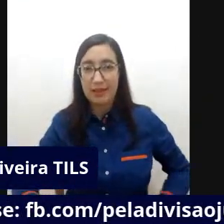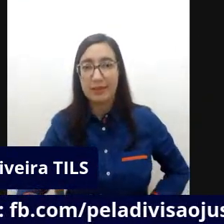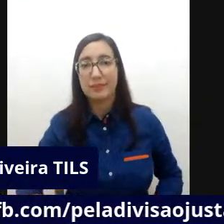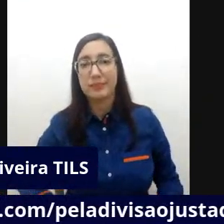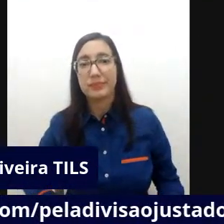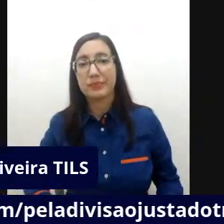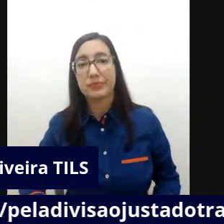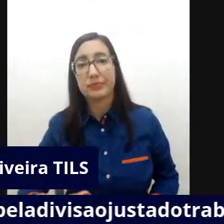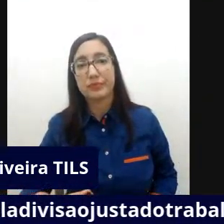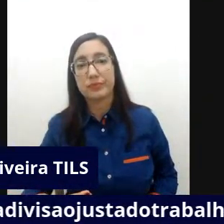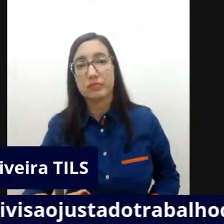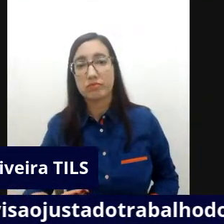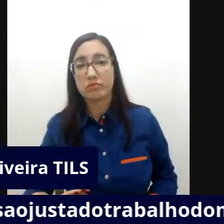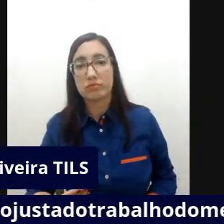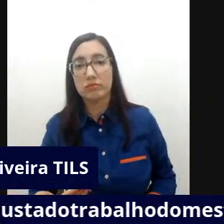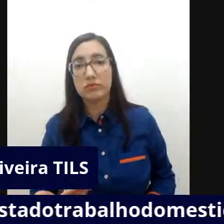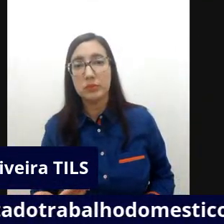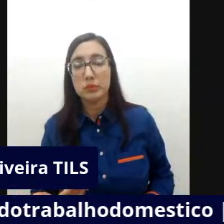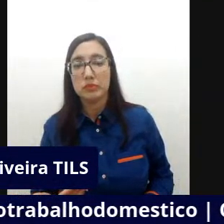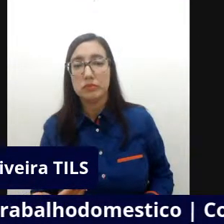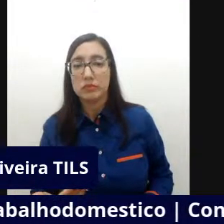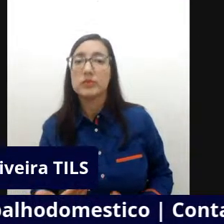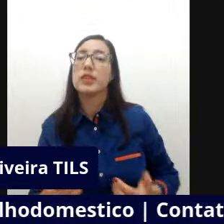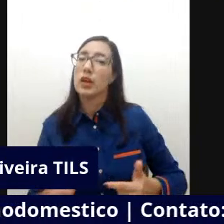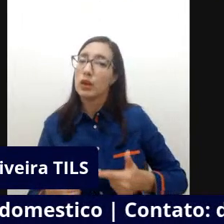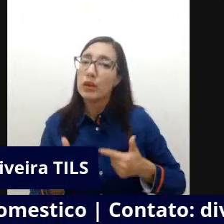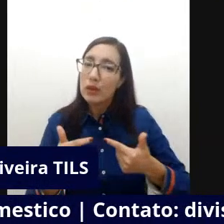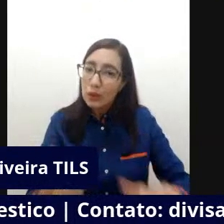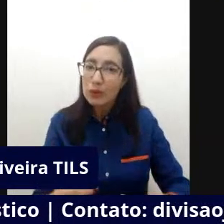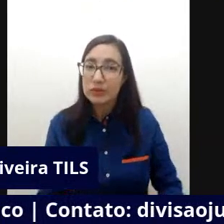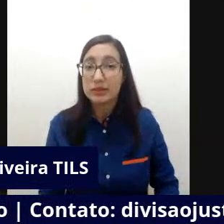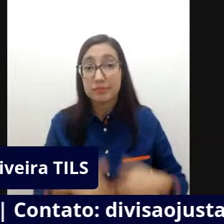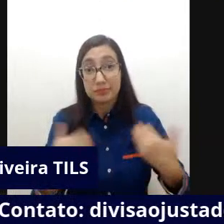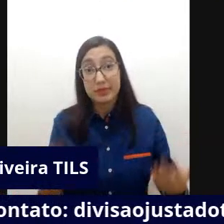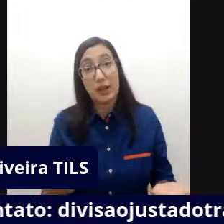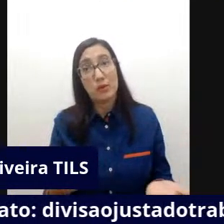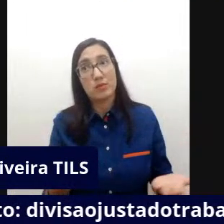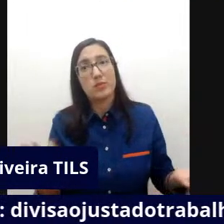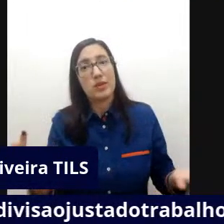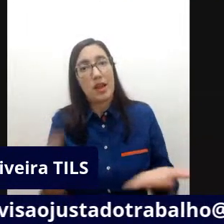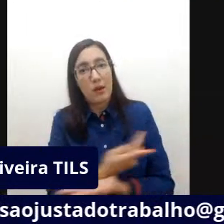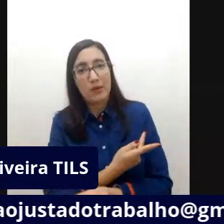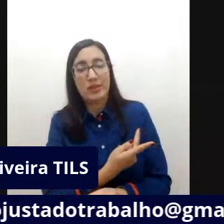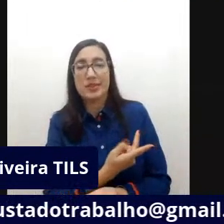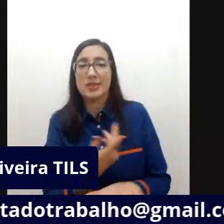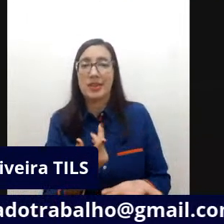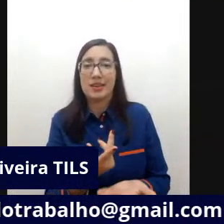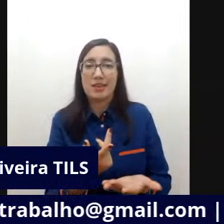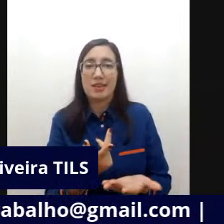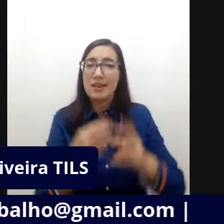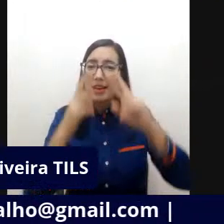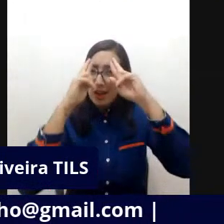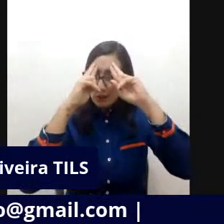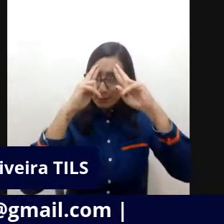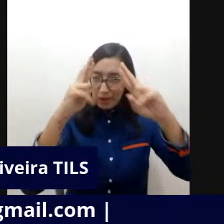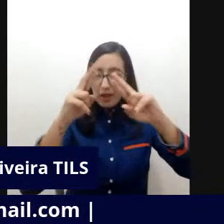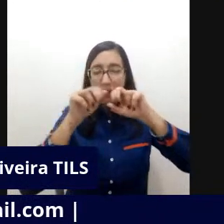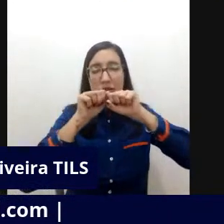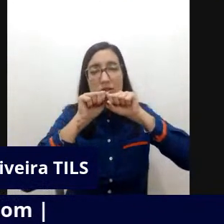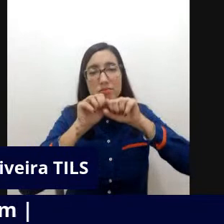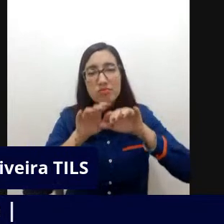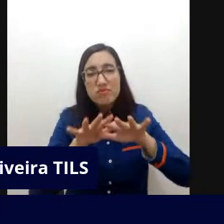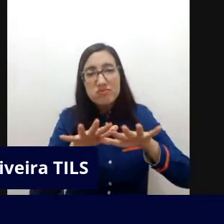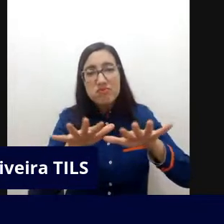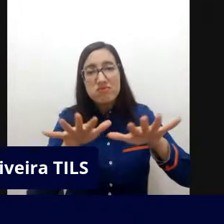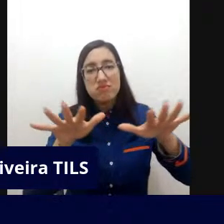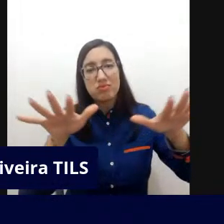esse respeito, essa empatia for uma coisa generalizada, aí sim a sociedade vai